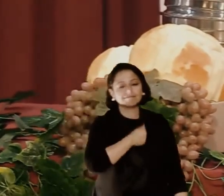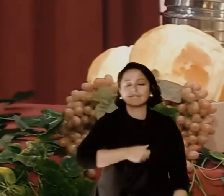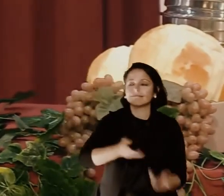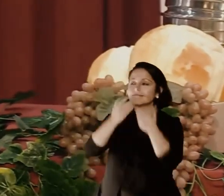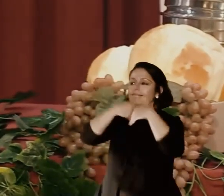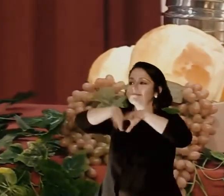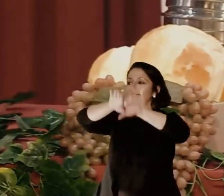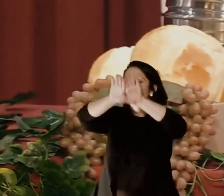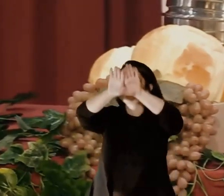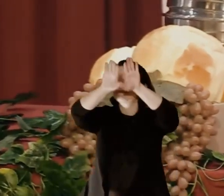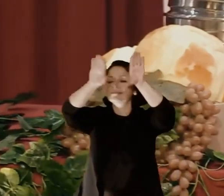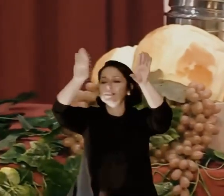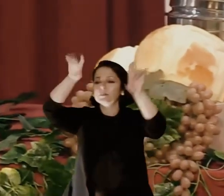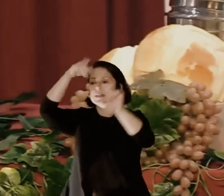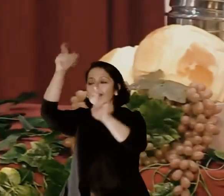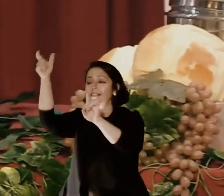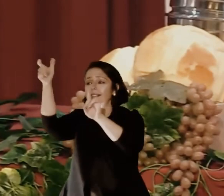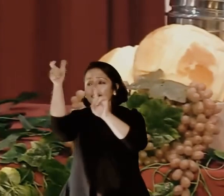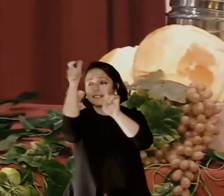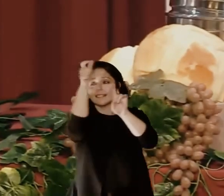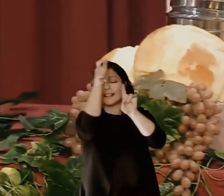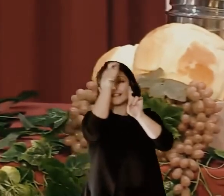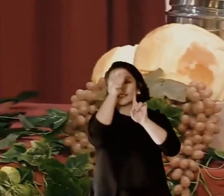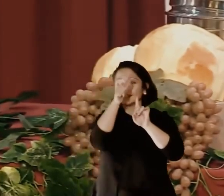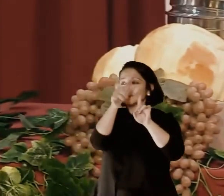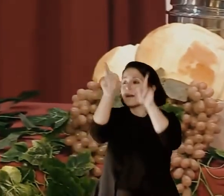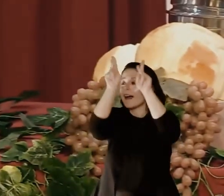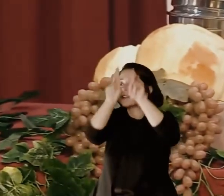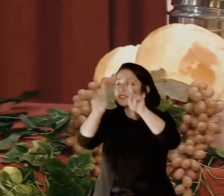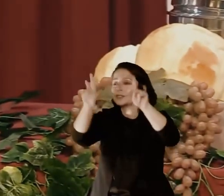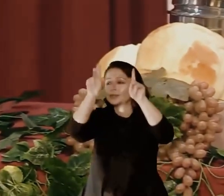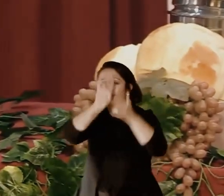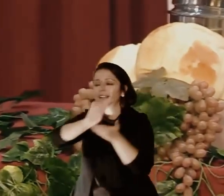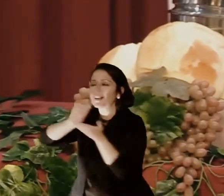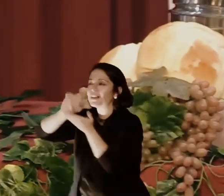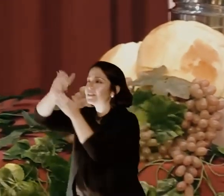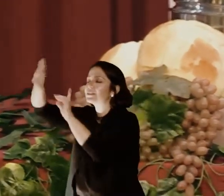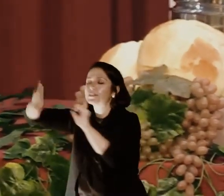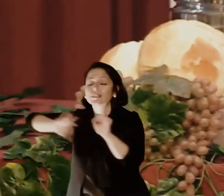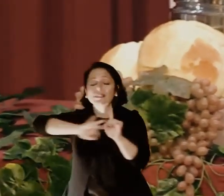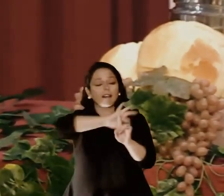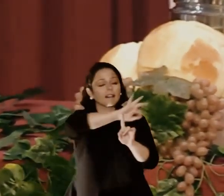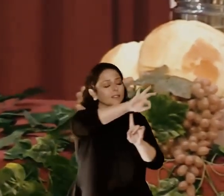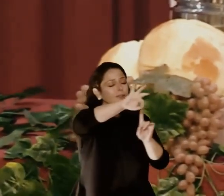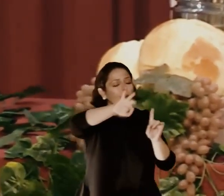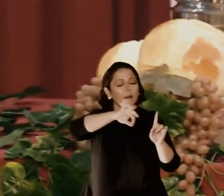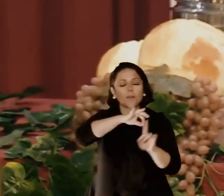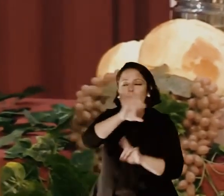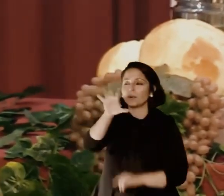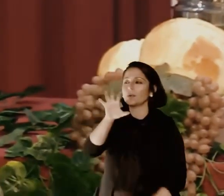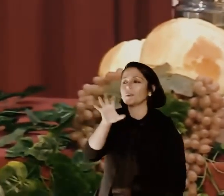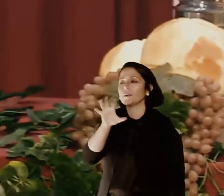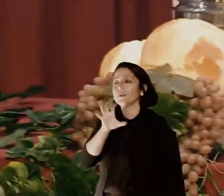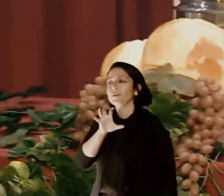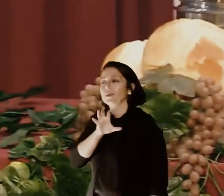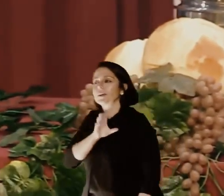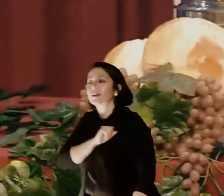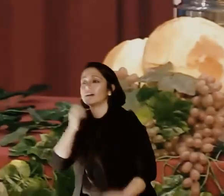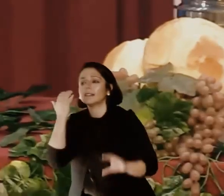do céu o rei Messias, paz com Deus e santo amor.